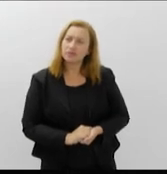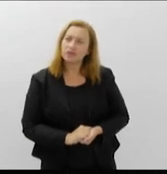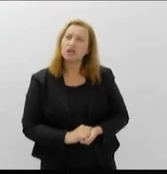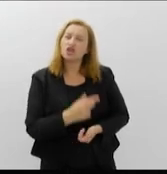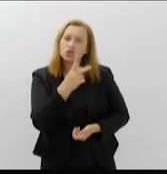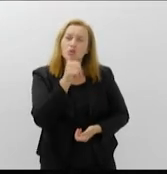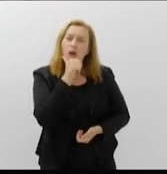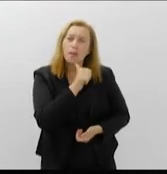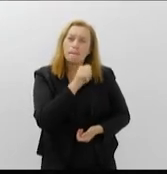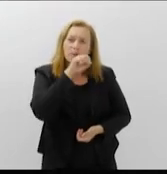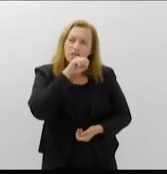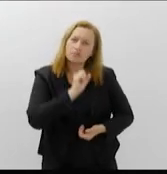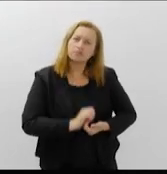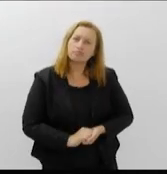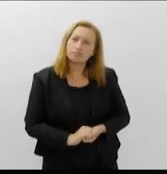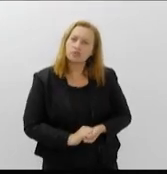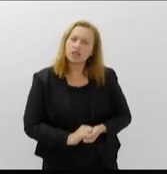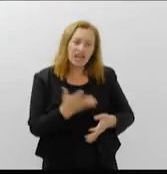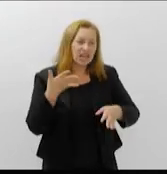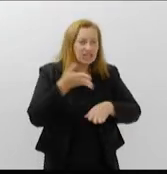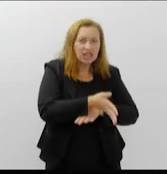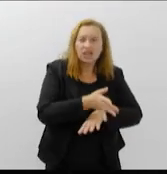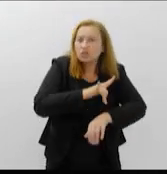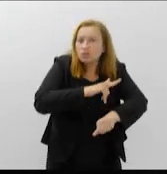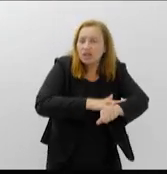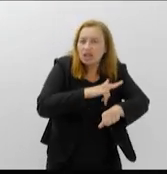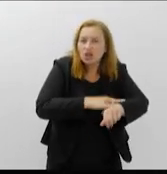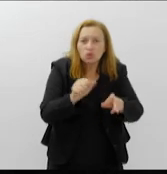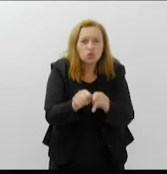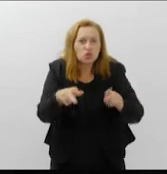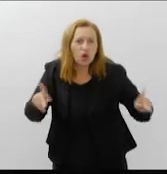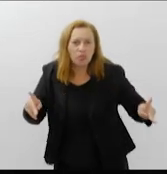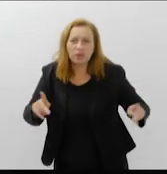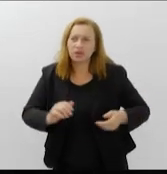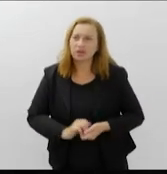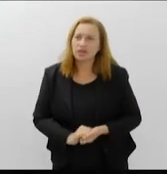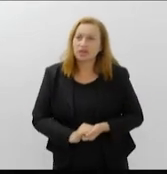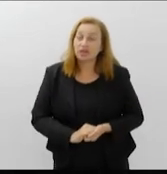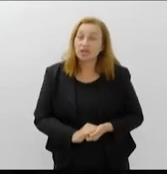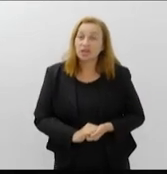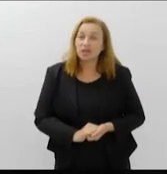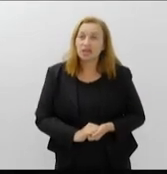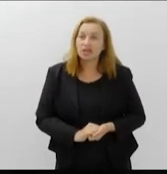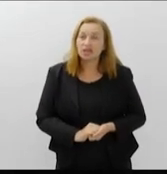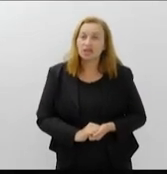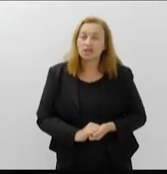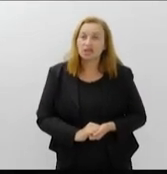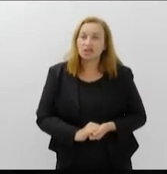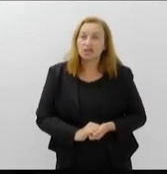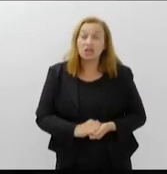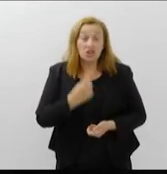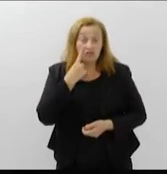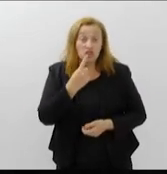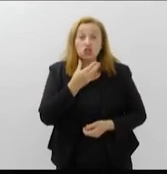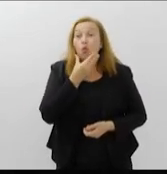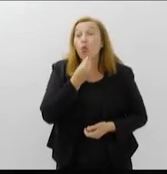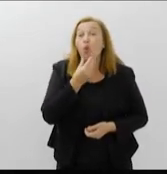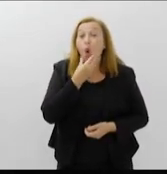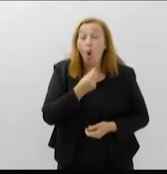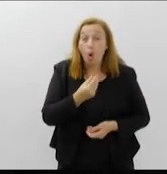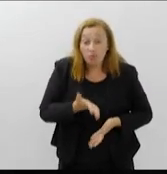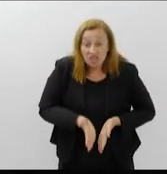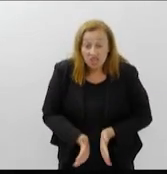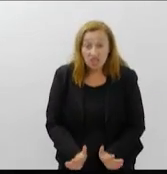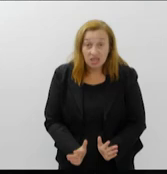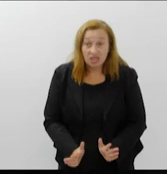sua mãe entrasse em um banheiro no shopping e se deparasse com um homem biológico que